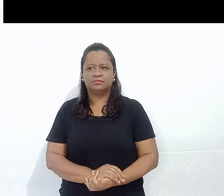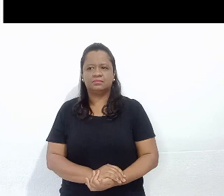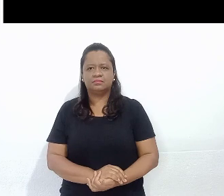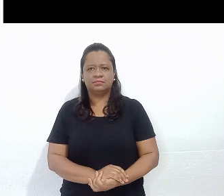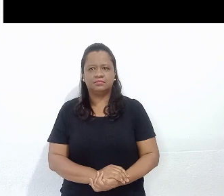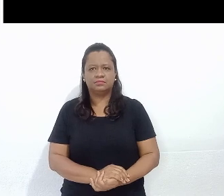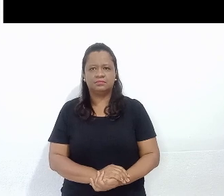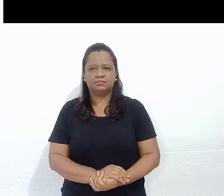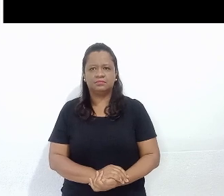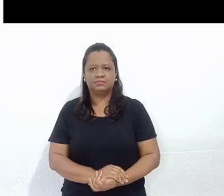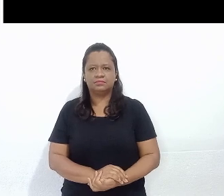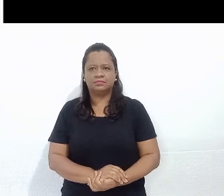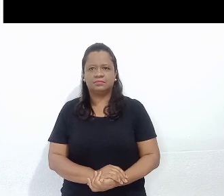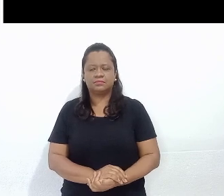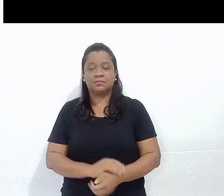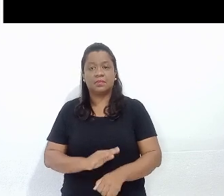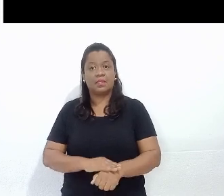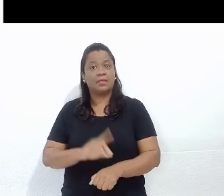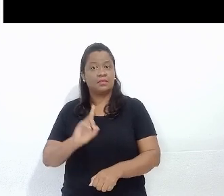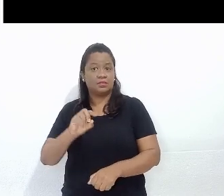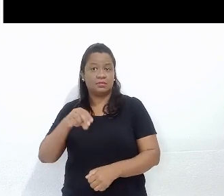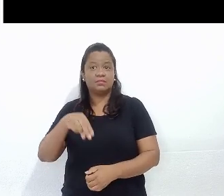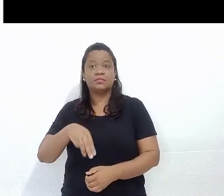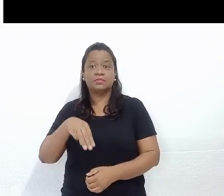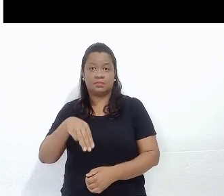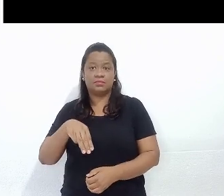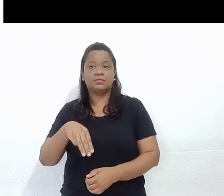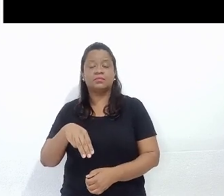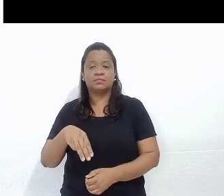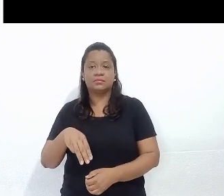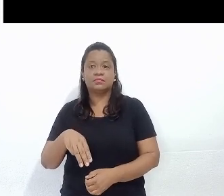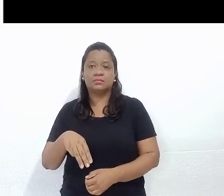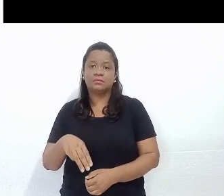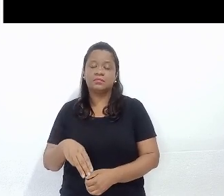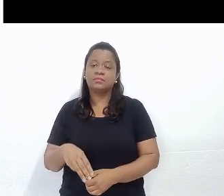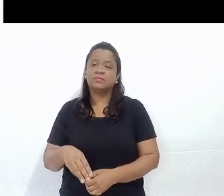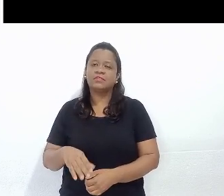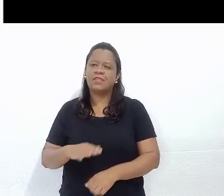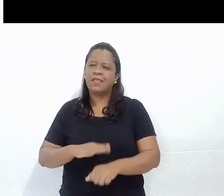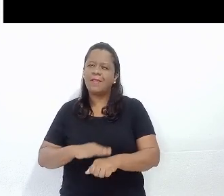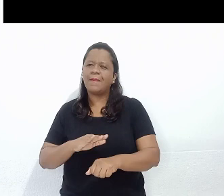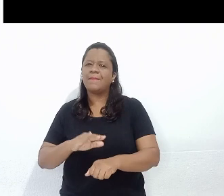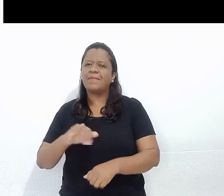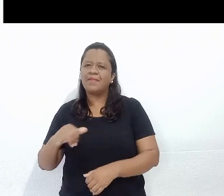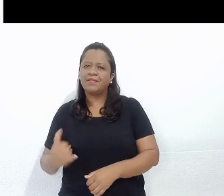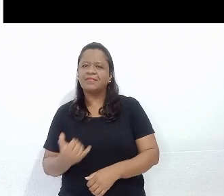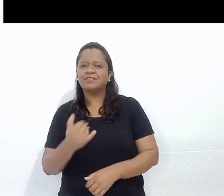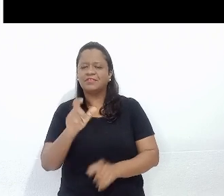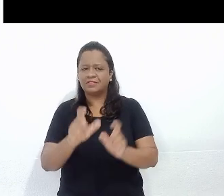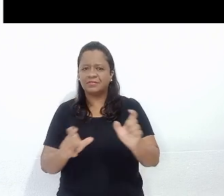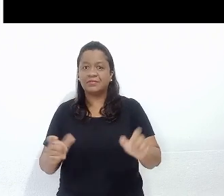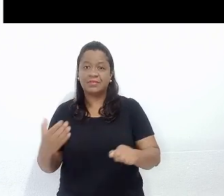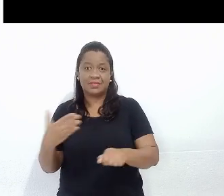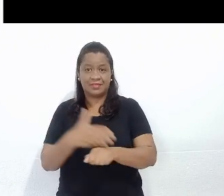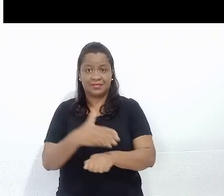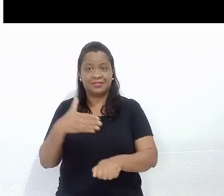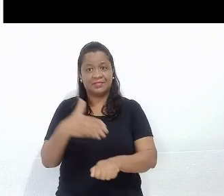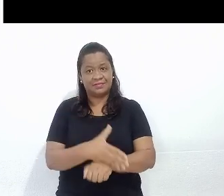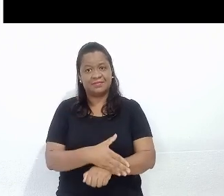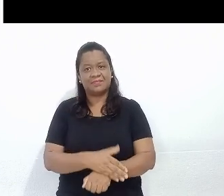Só mais um minutinho só, então a gente vai dar mais uma chance aí da galera entrar logo.